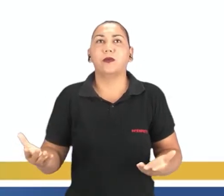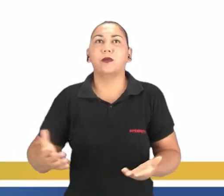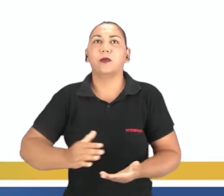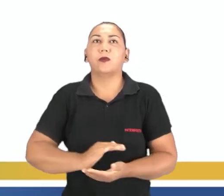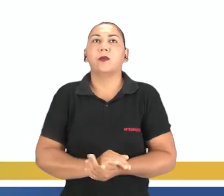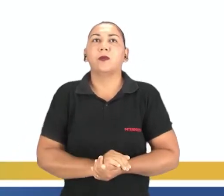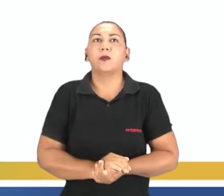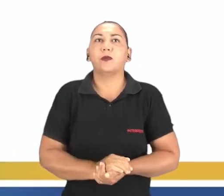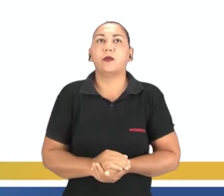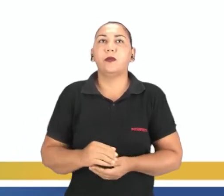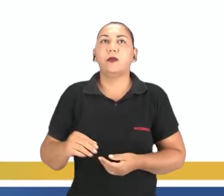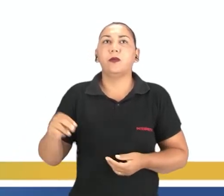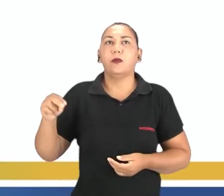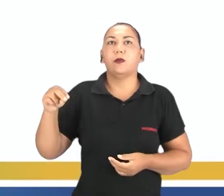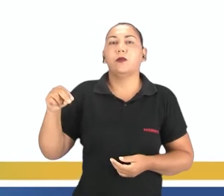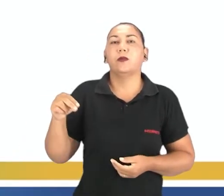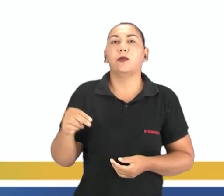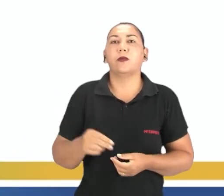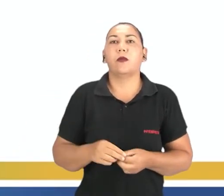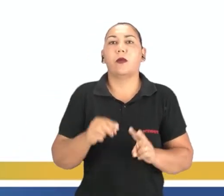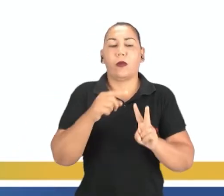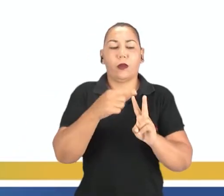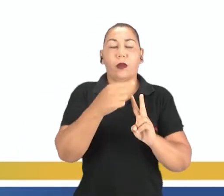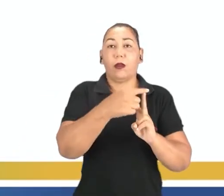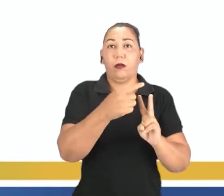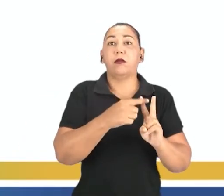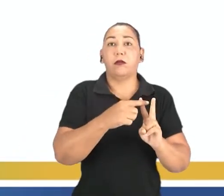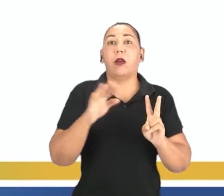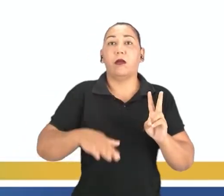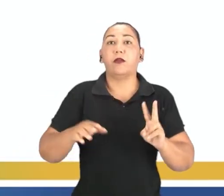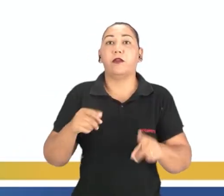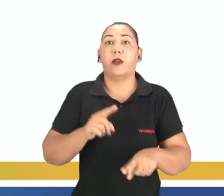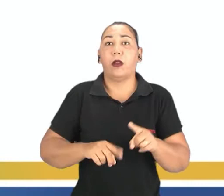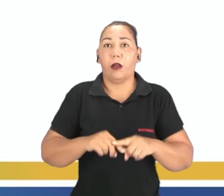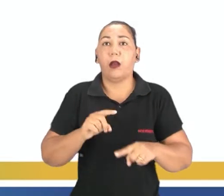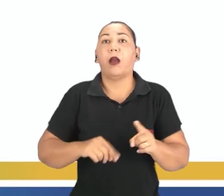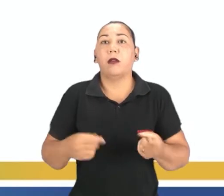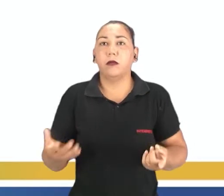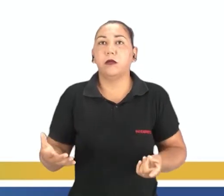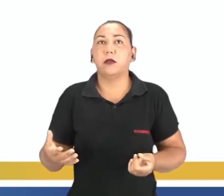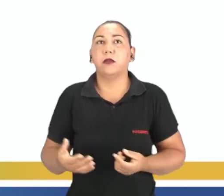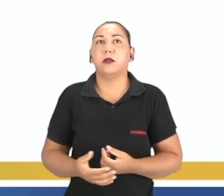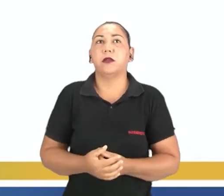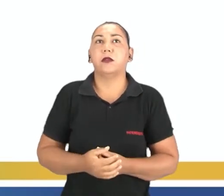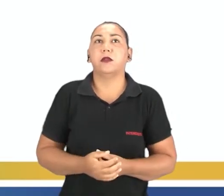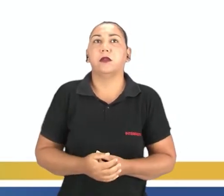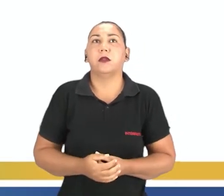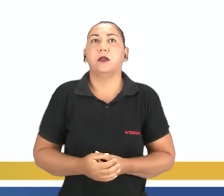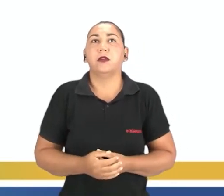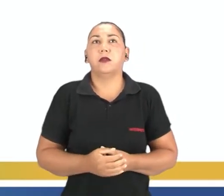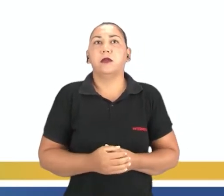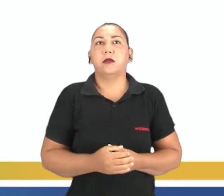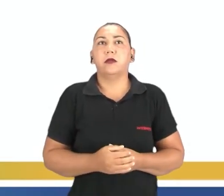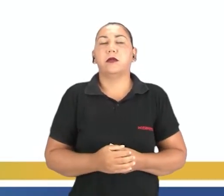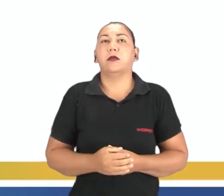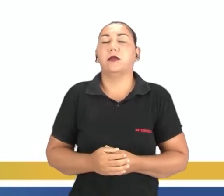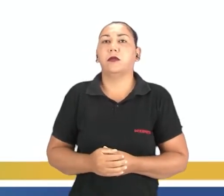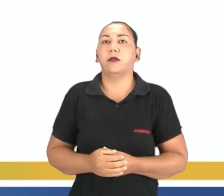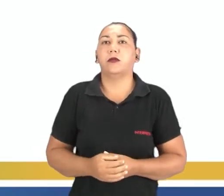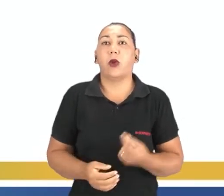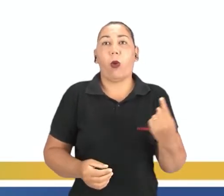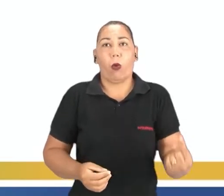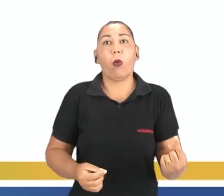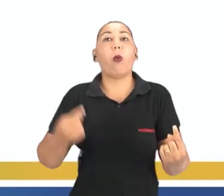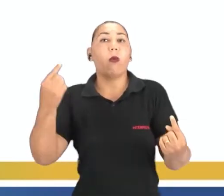está colocando em questão aí duas coisas ou dois objetos. Quando você usa o either, or, é uma coisa